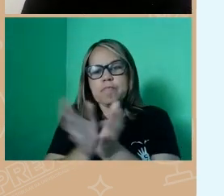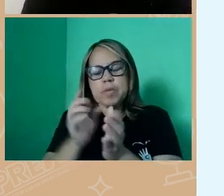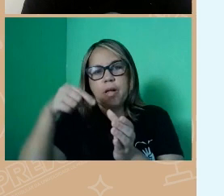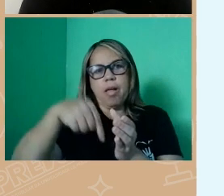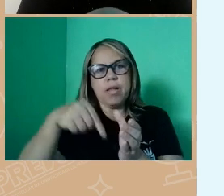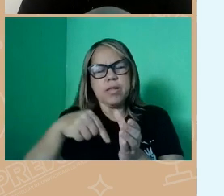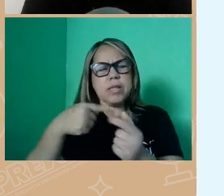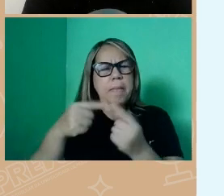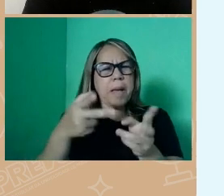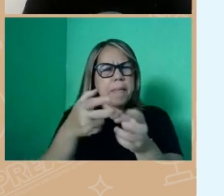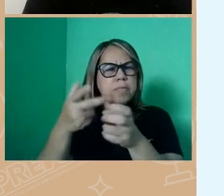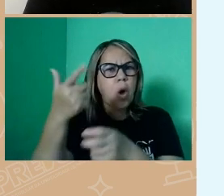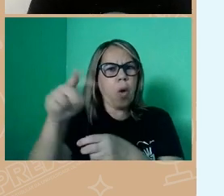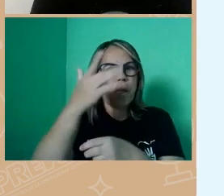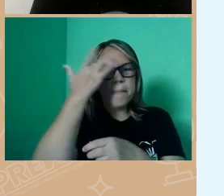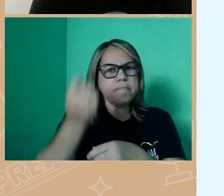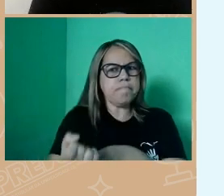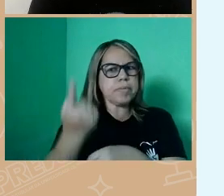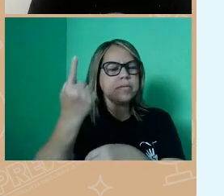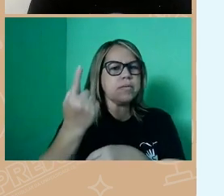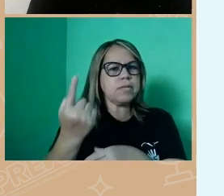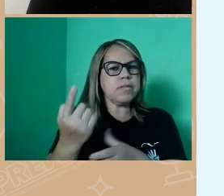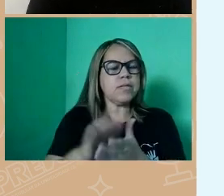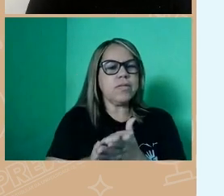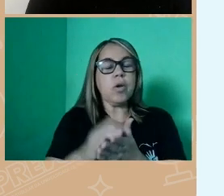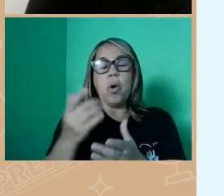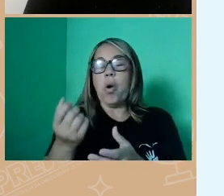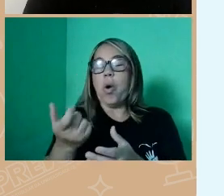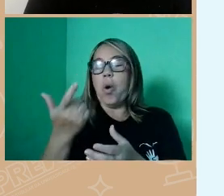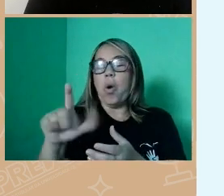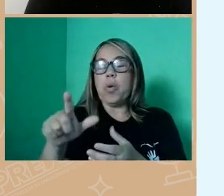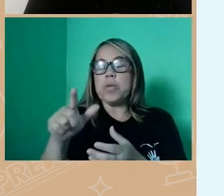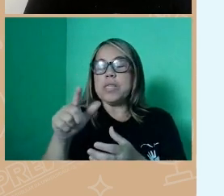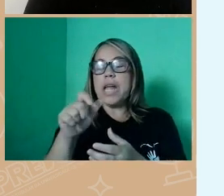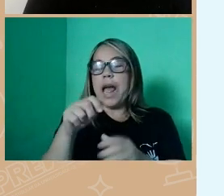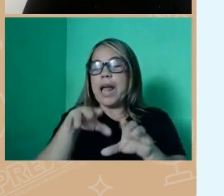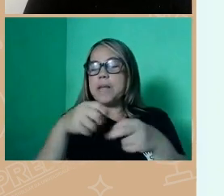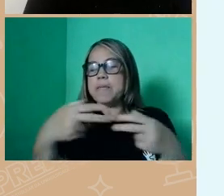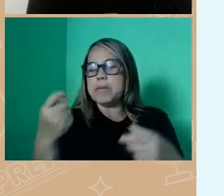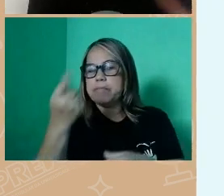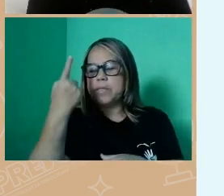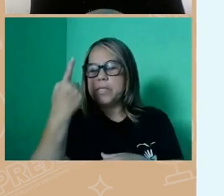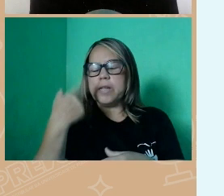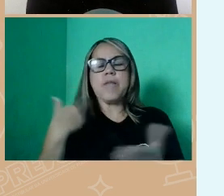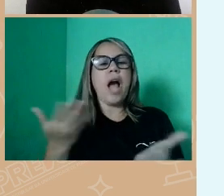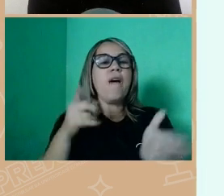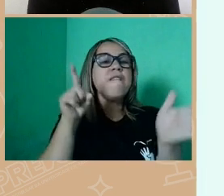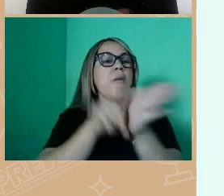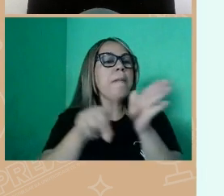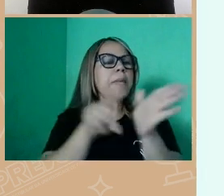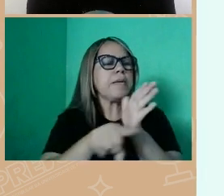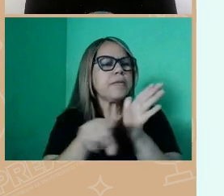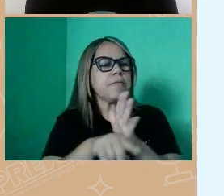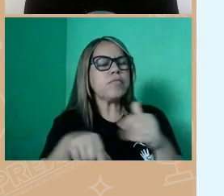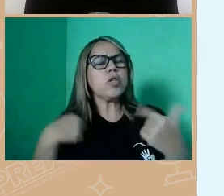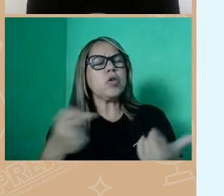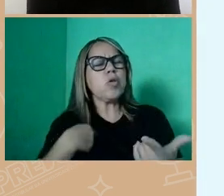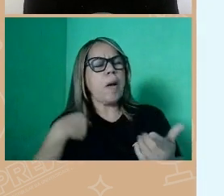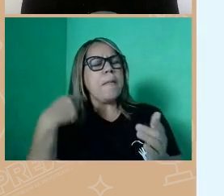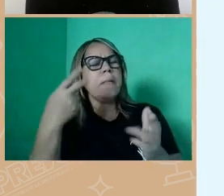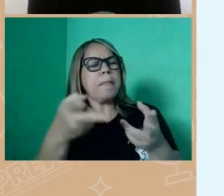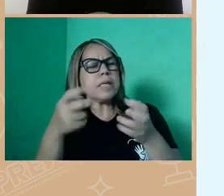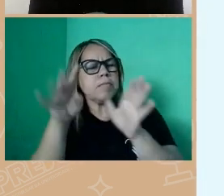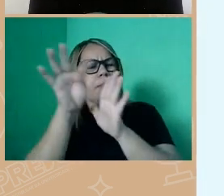estranhos, entre outras funções. Passamos agora à questão. A gente percebe que é um texto que fala